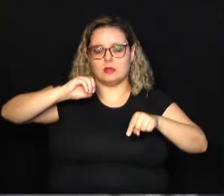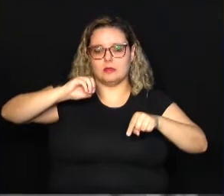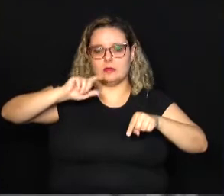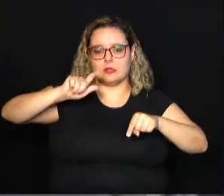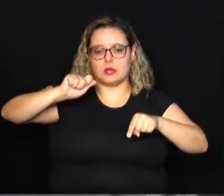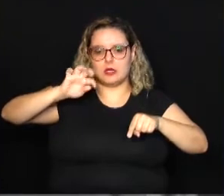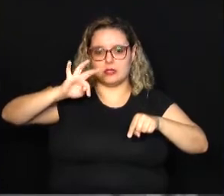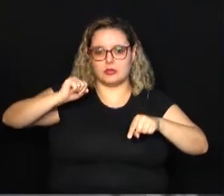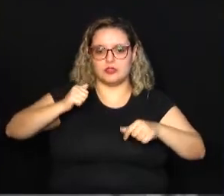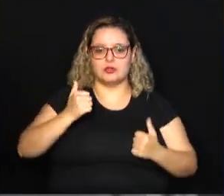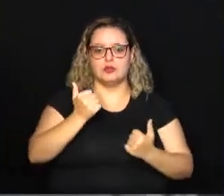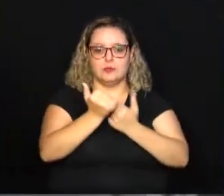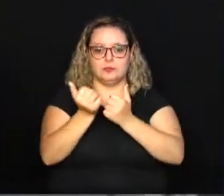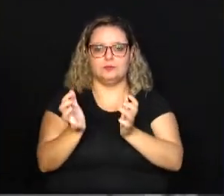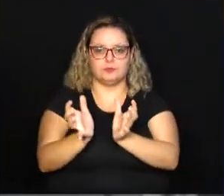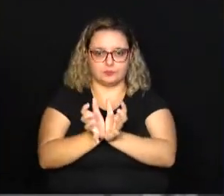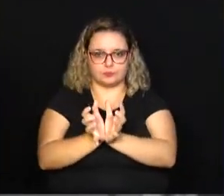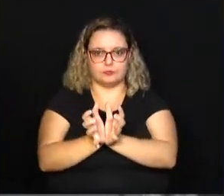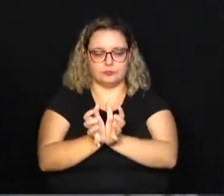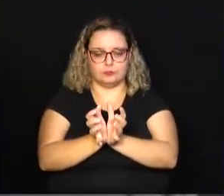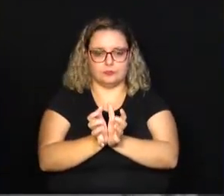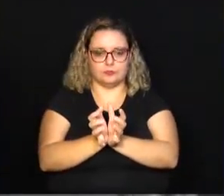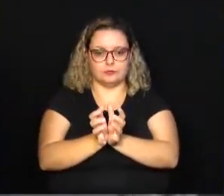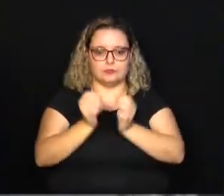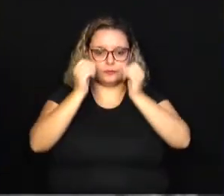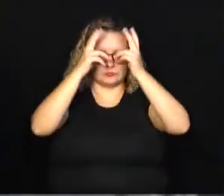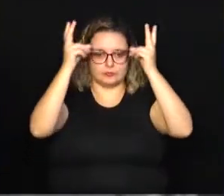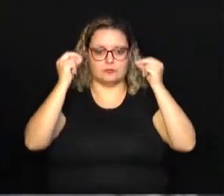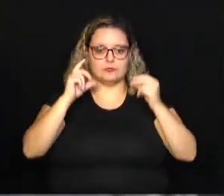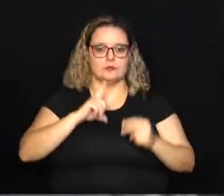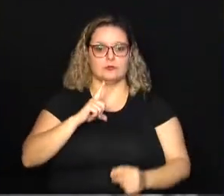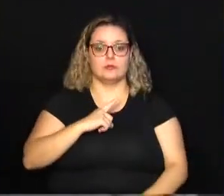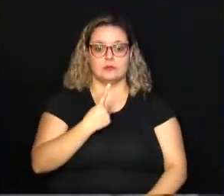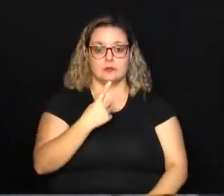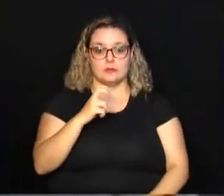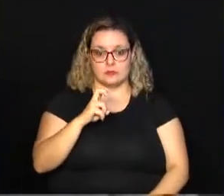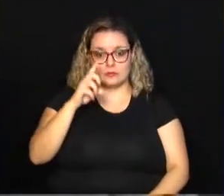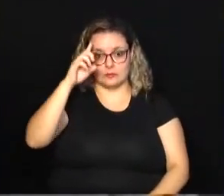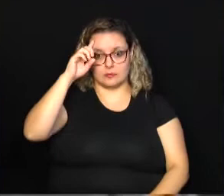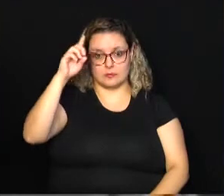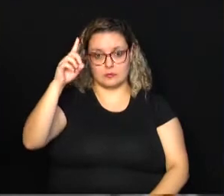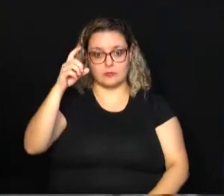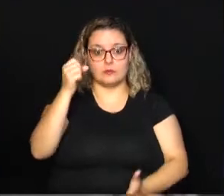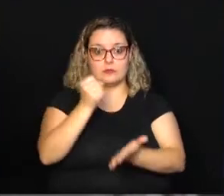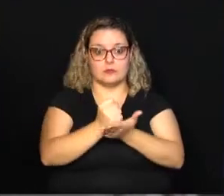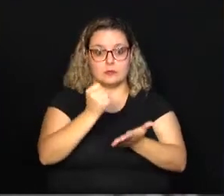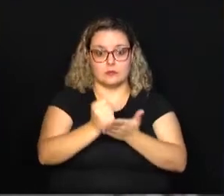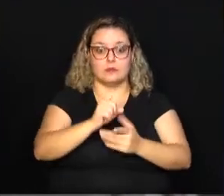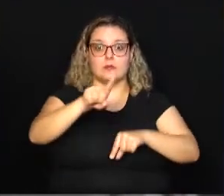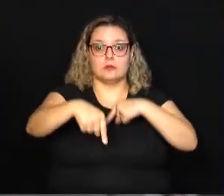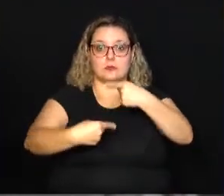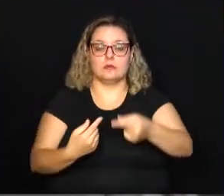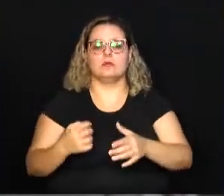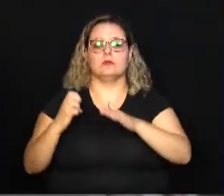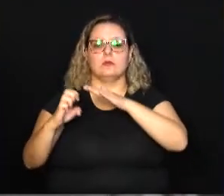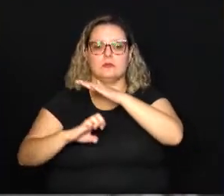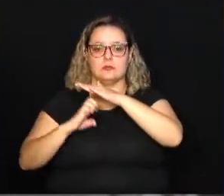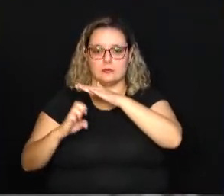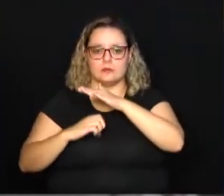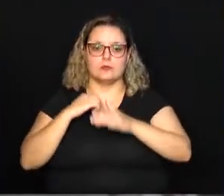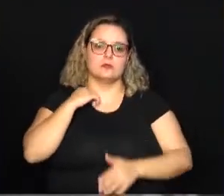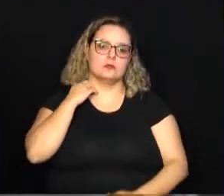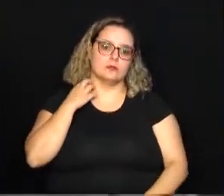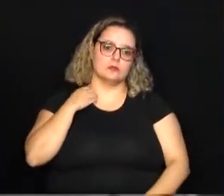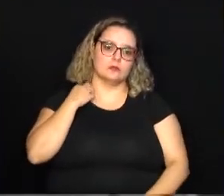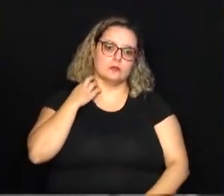apoio, equipe médica e de enfermagem. Já tem 15 dias, estamos estabelecendo a contratação de uma outra empresa. Assim